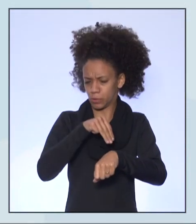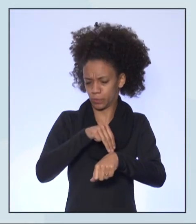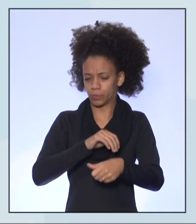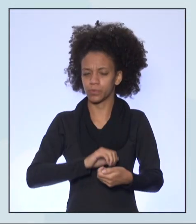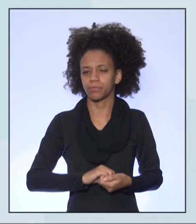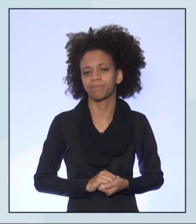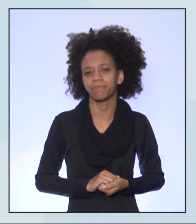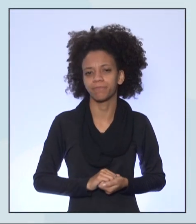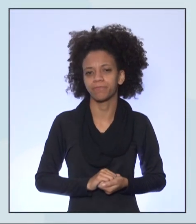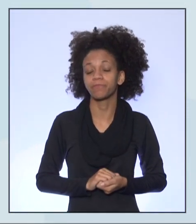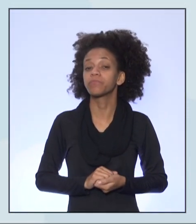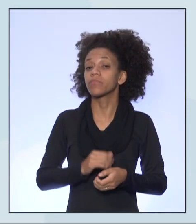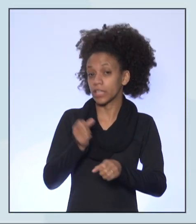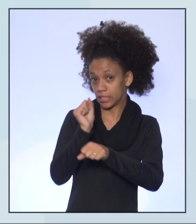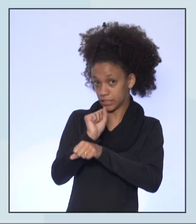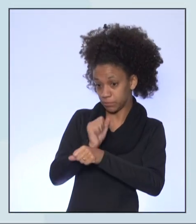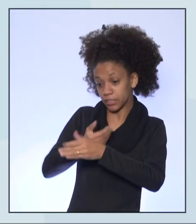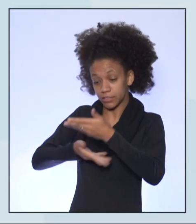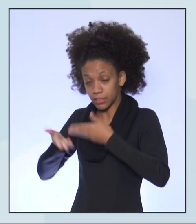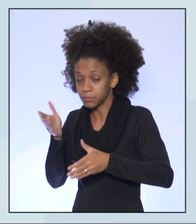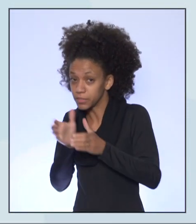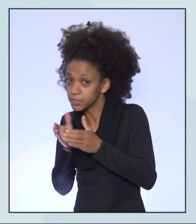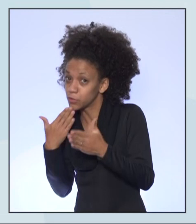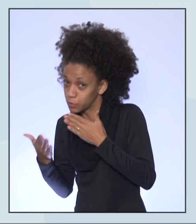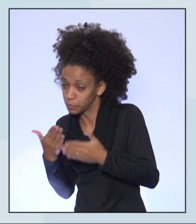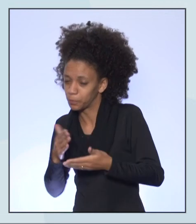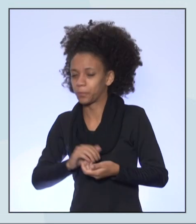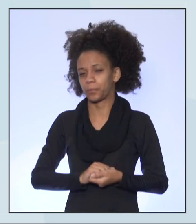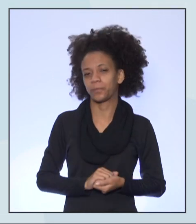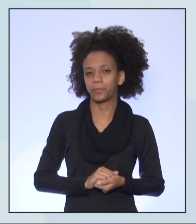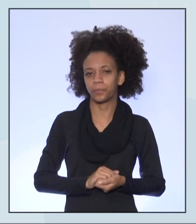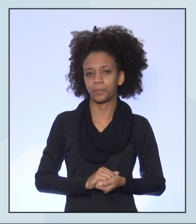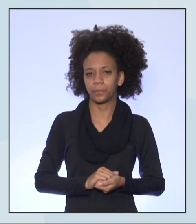Isso. E esperamos a interação de vocês no chat.